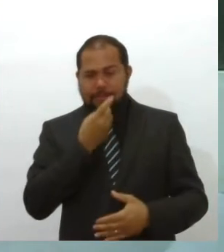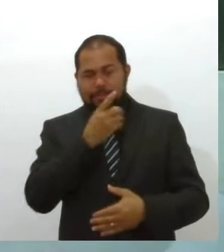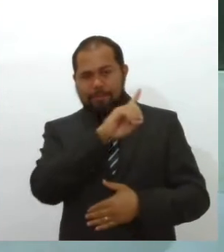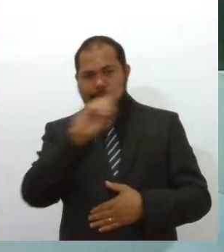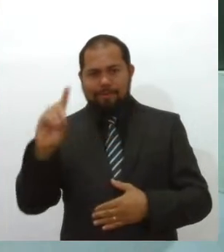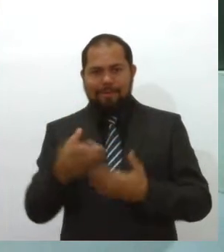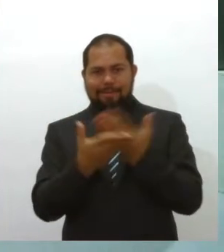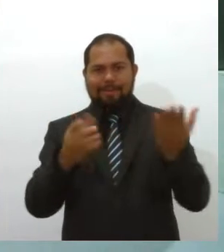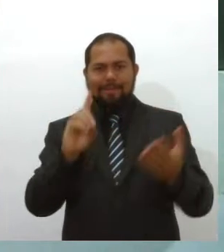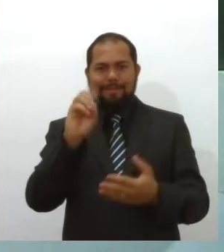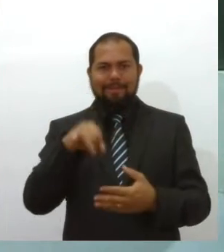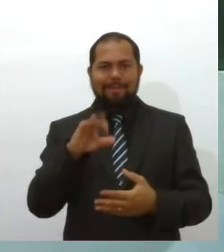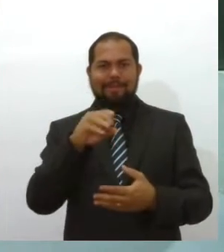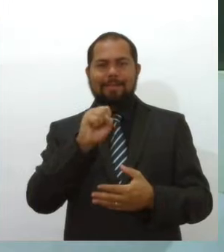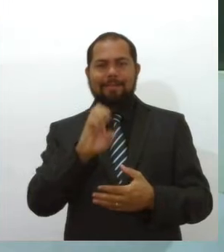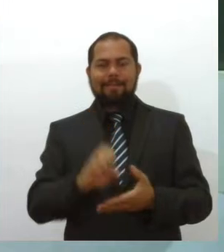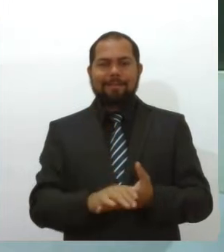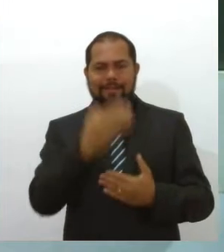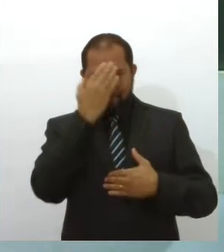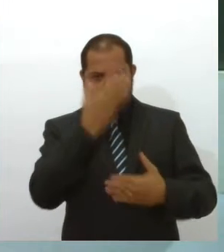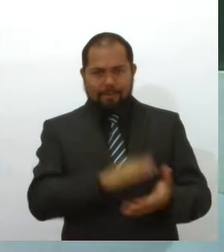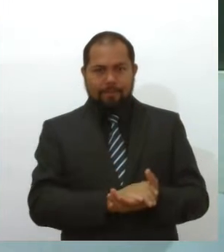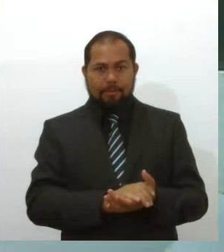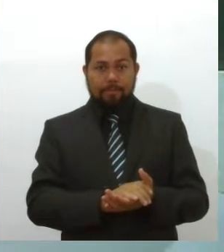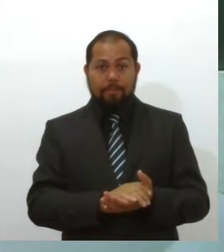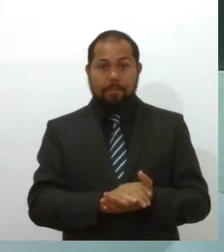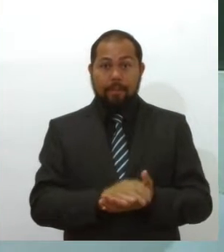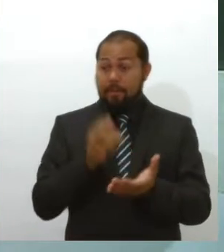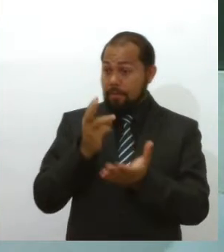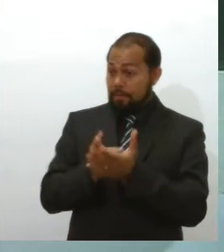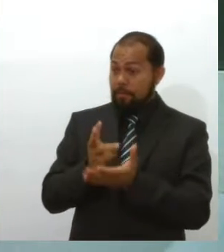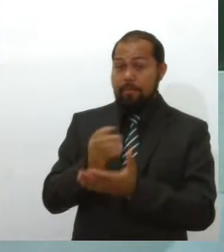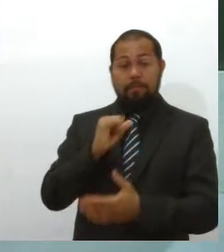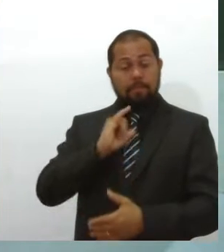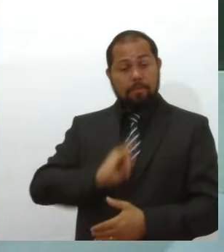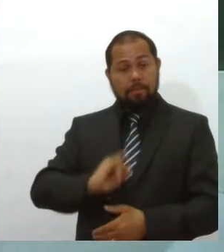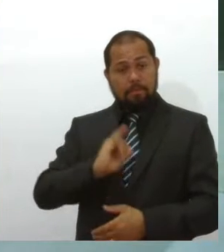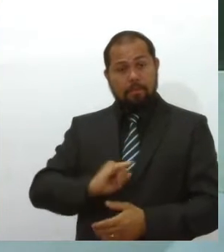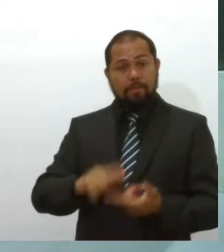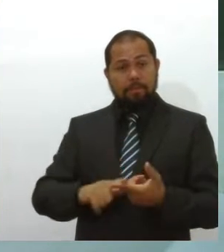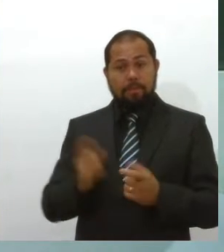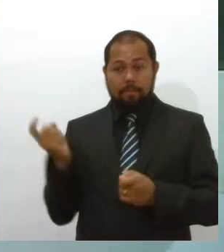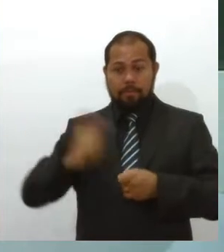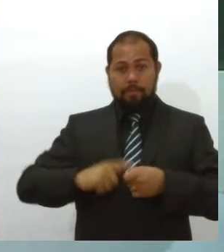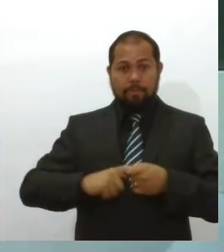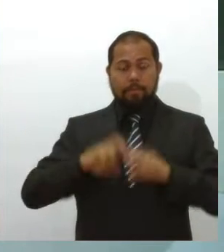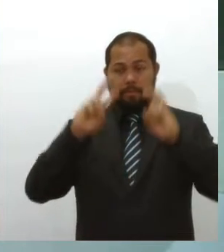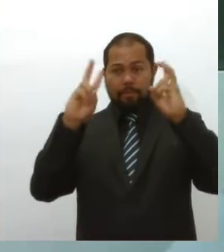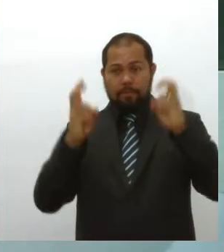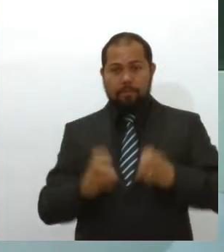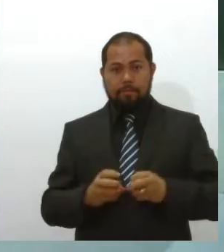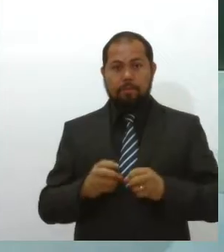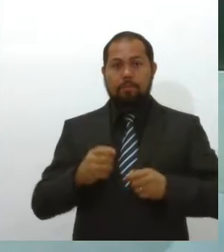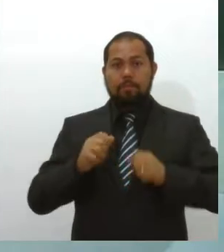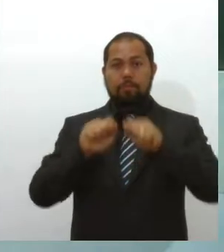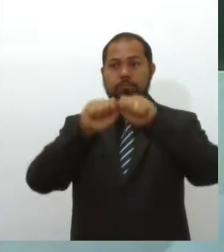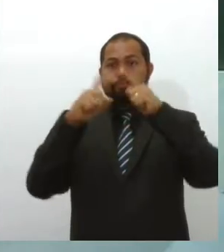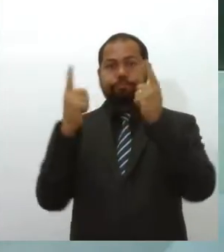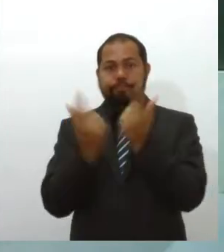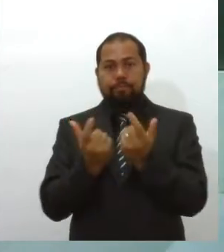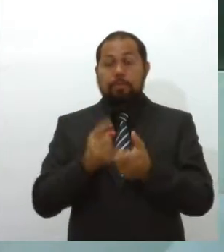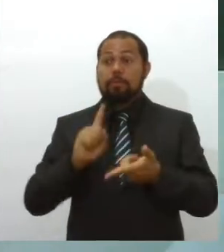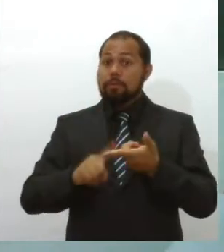Bom dia, obrigada. E vamos ao intervalo. Na volta, a gente traz os assuntos do Parlamento Sergipano, inclusive a votação de